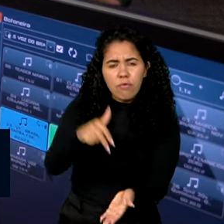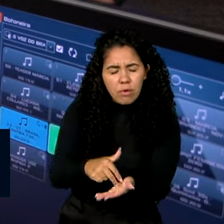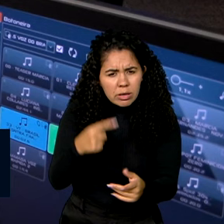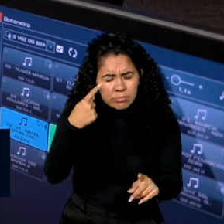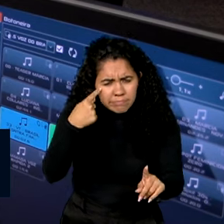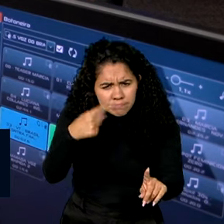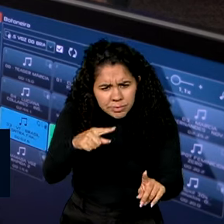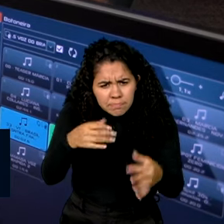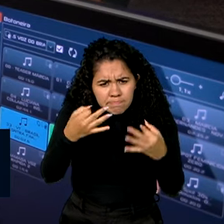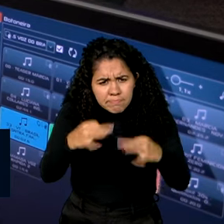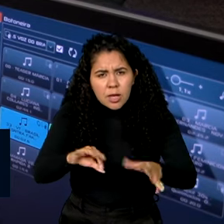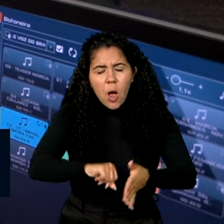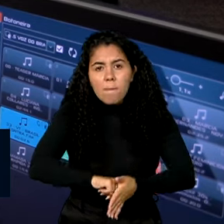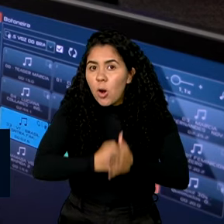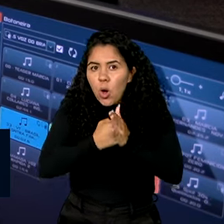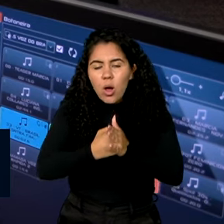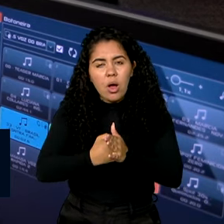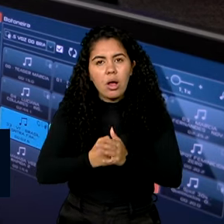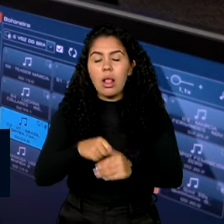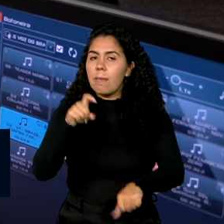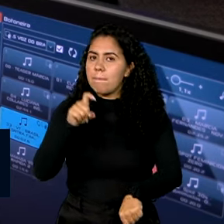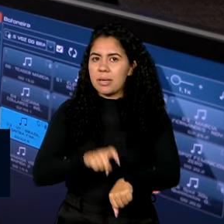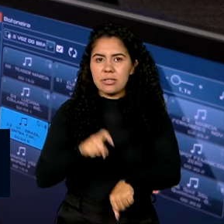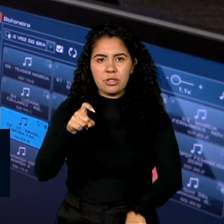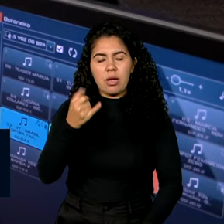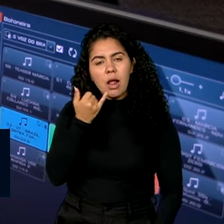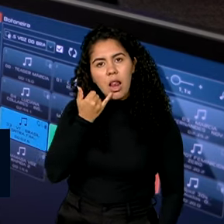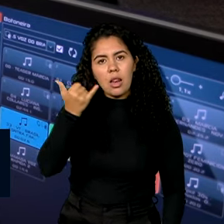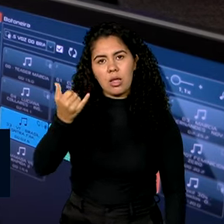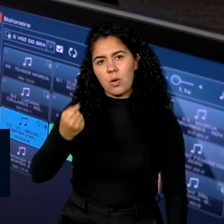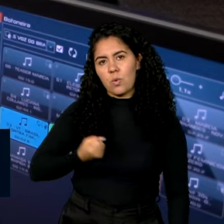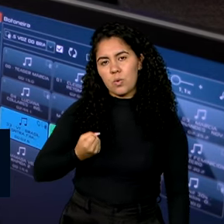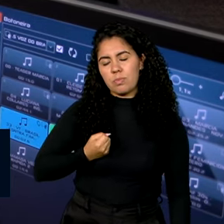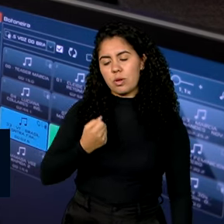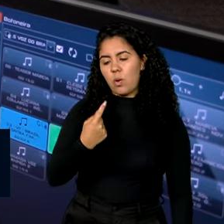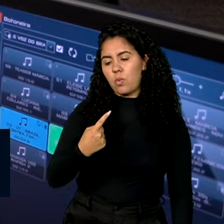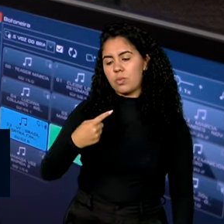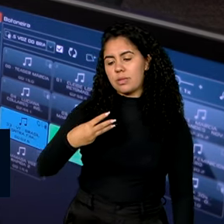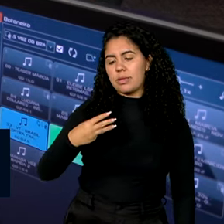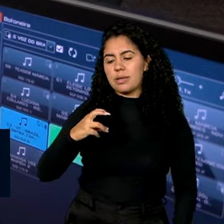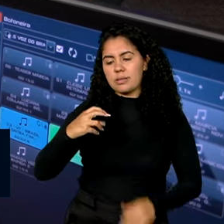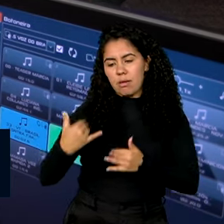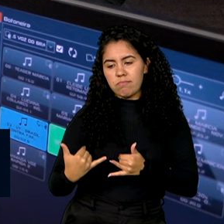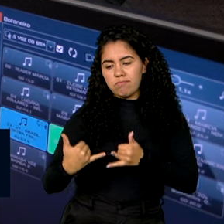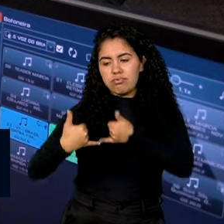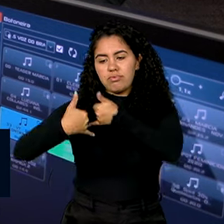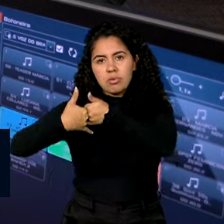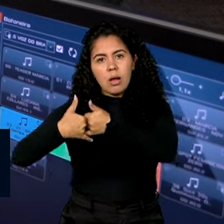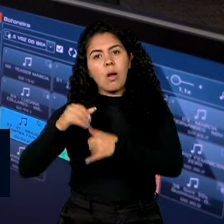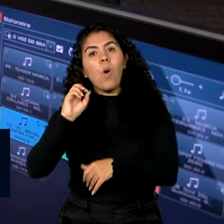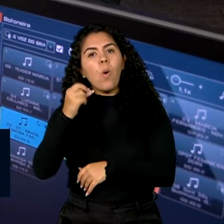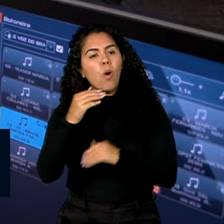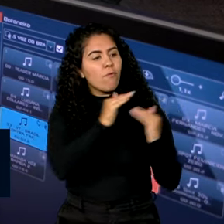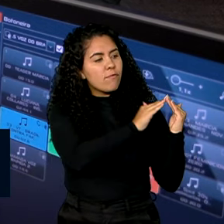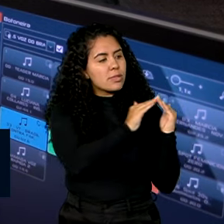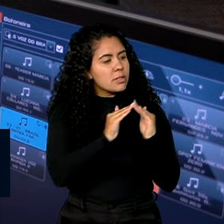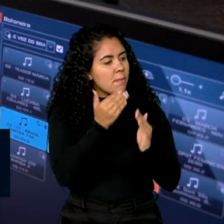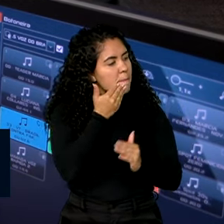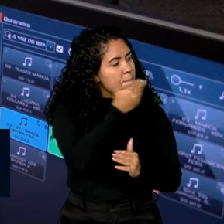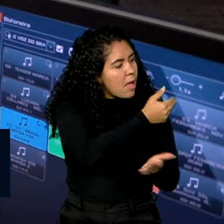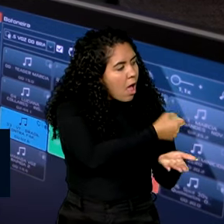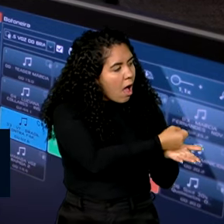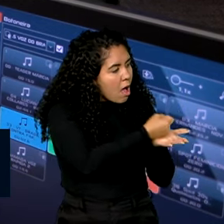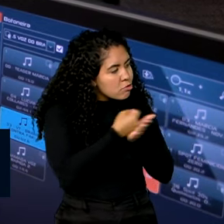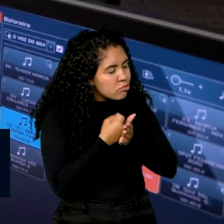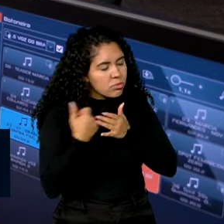bloqueado imediatamente Liga pro 135 do seu telefone pede ajuda um vizinho Liga pro 135 que é o